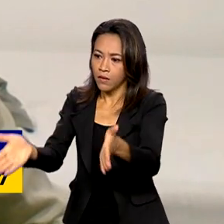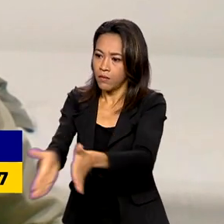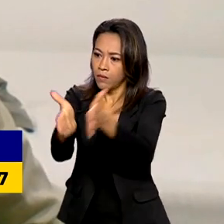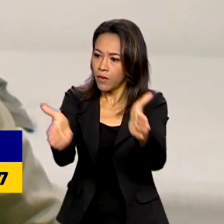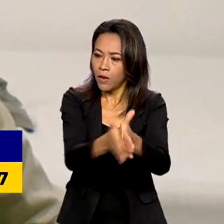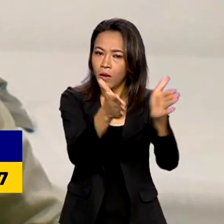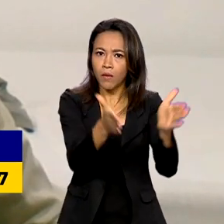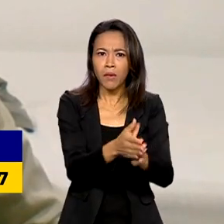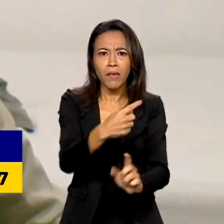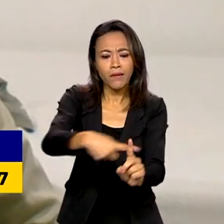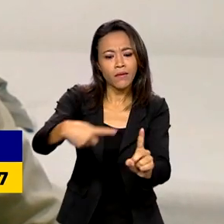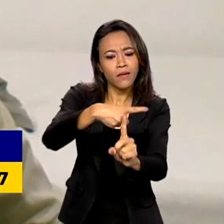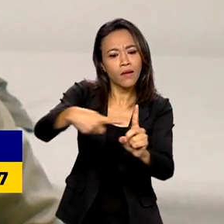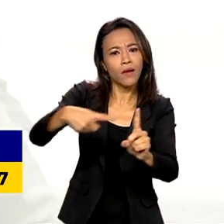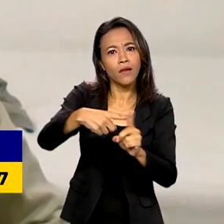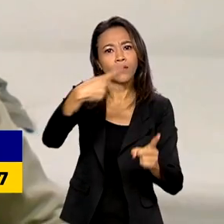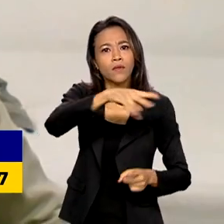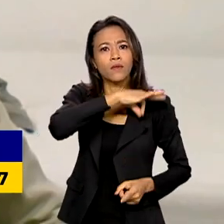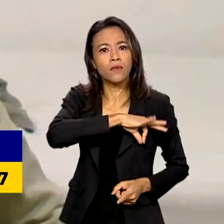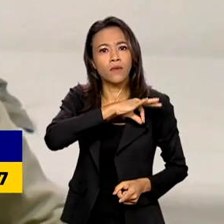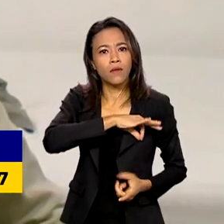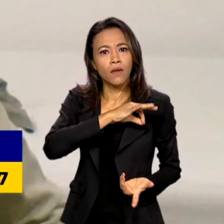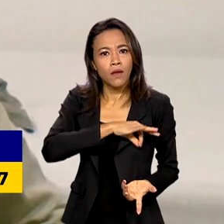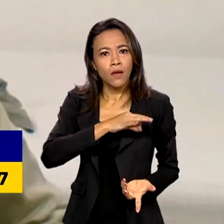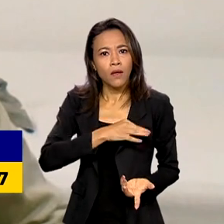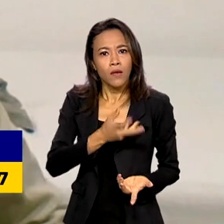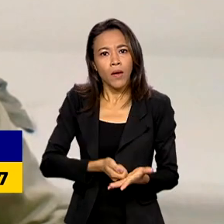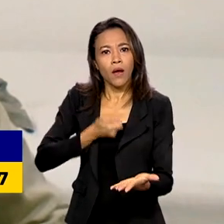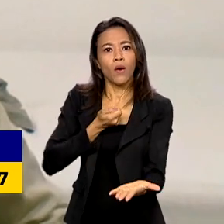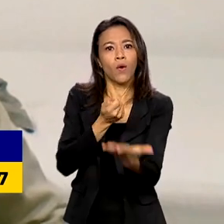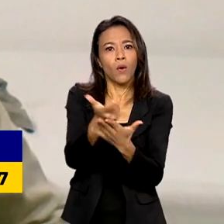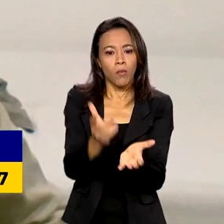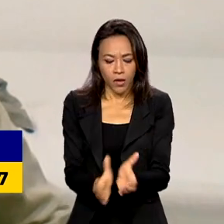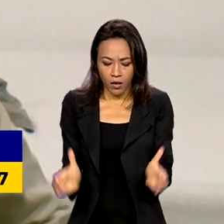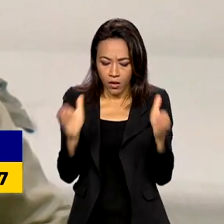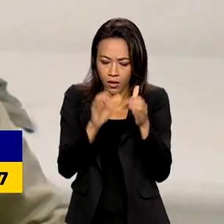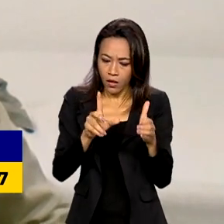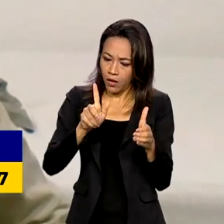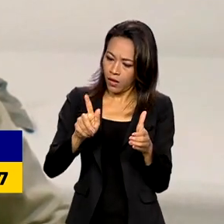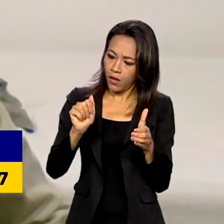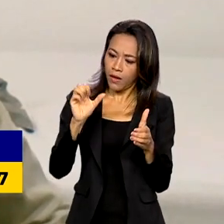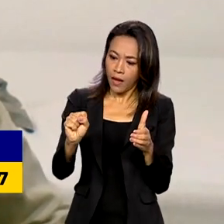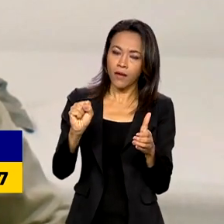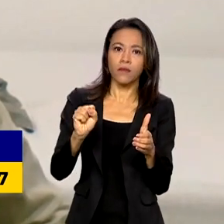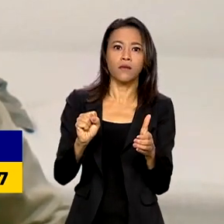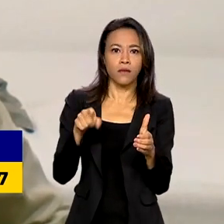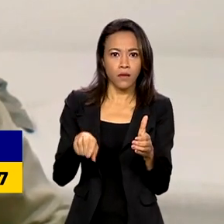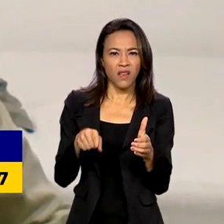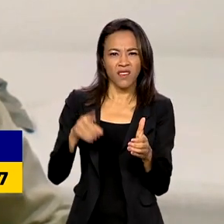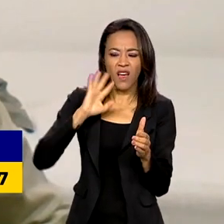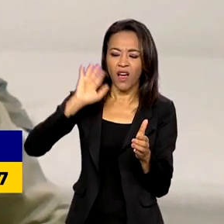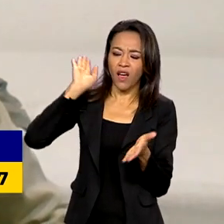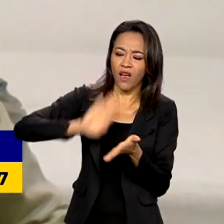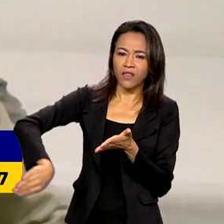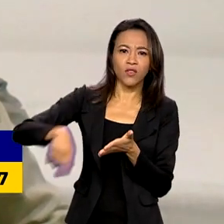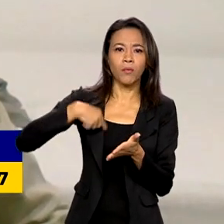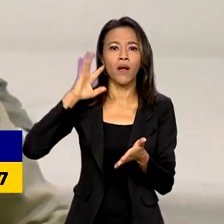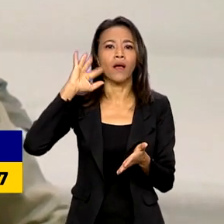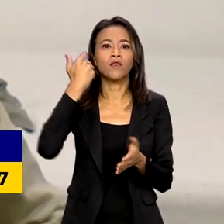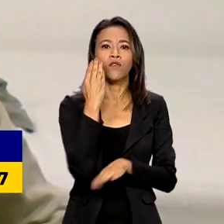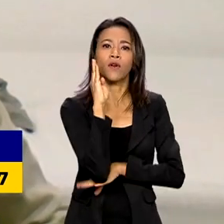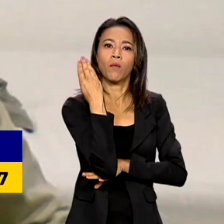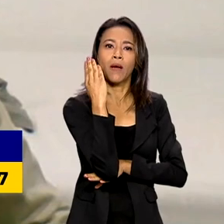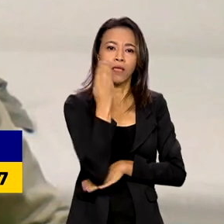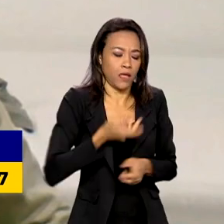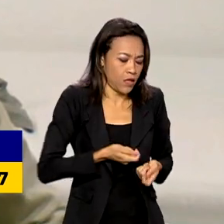metade do seu orçamento para a compra de gás. Pessoas que deixaram de comprar gás para cozinhar com lenha em casa. Isso